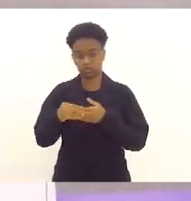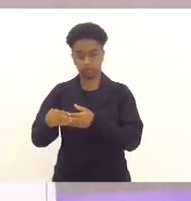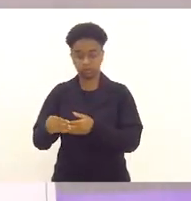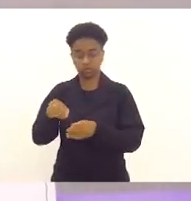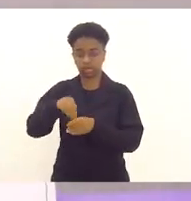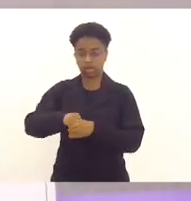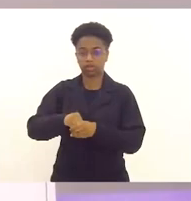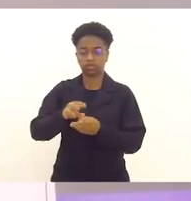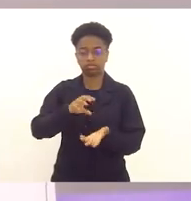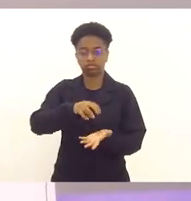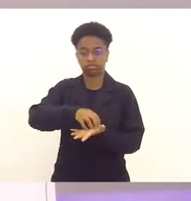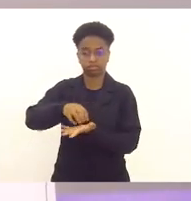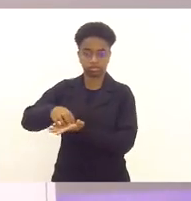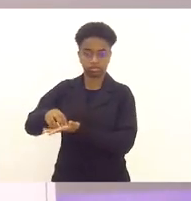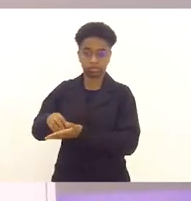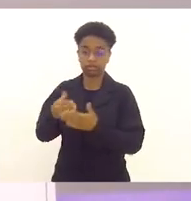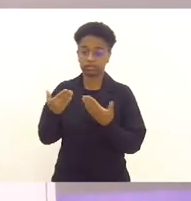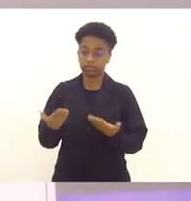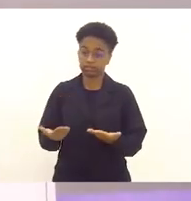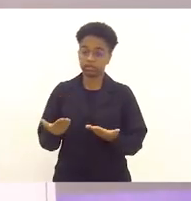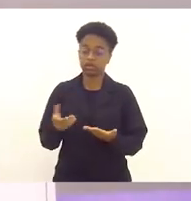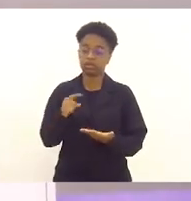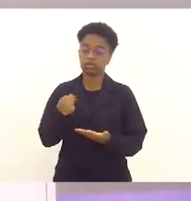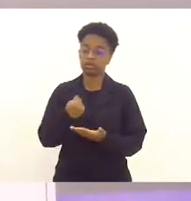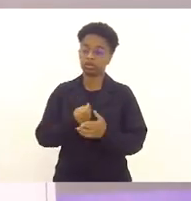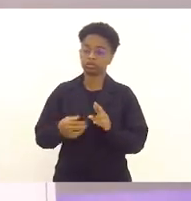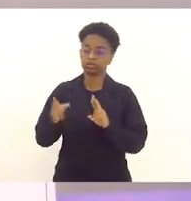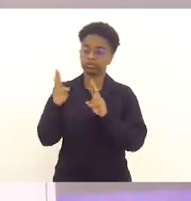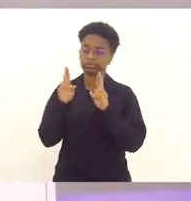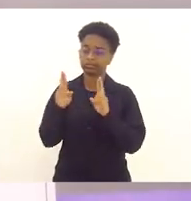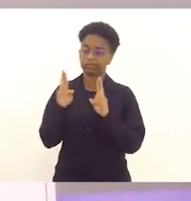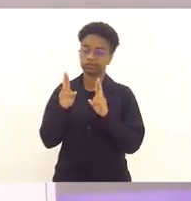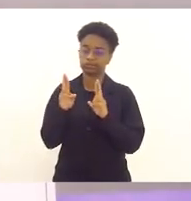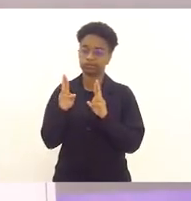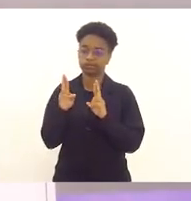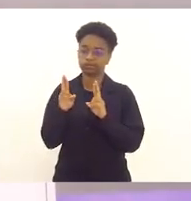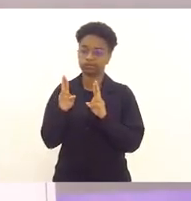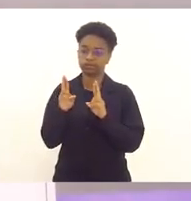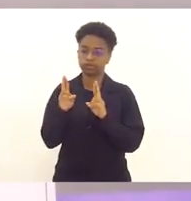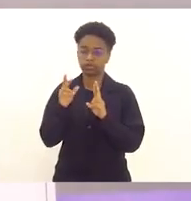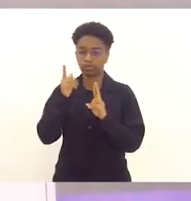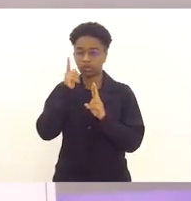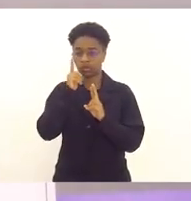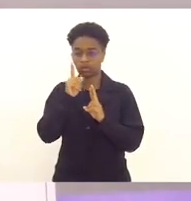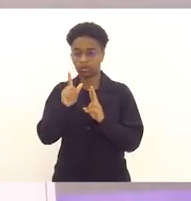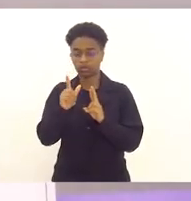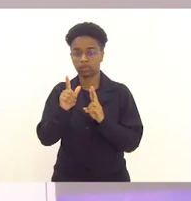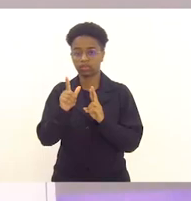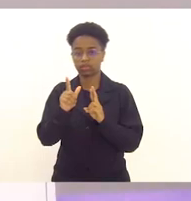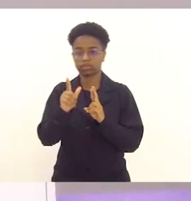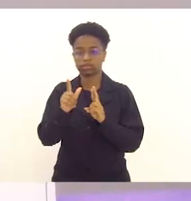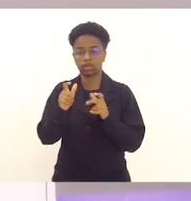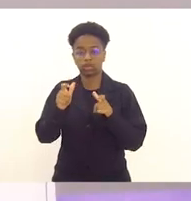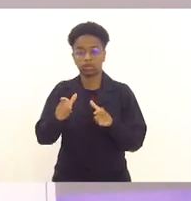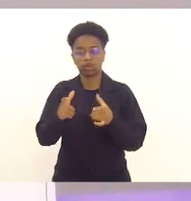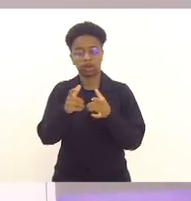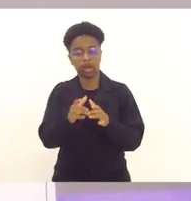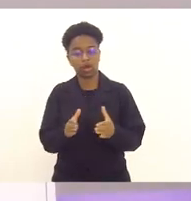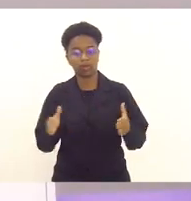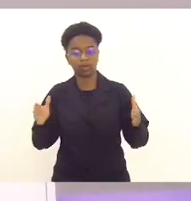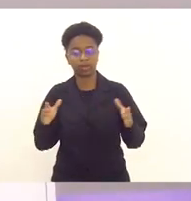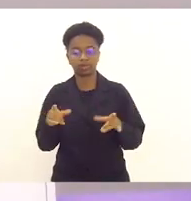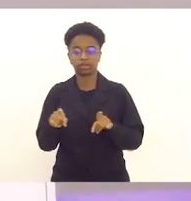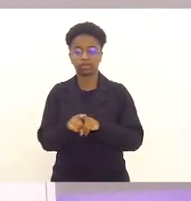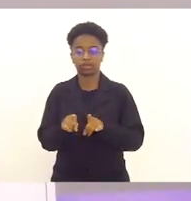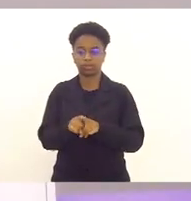dos órgãos e aí a gente espera que a gente possa ampliar esses espaços e garantir